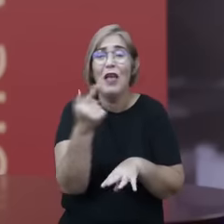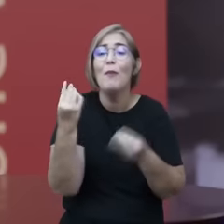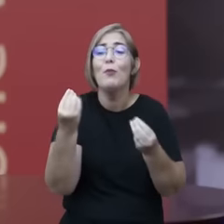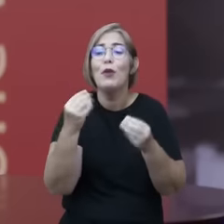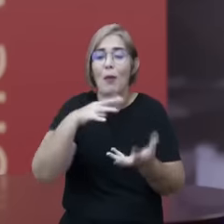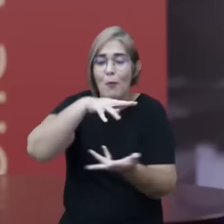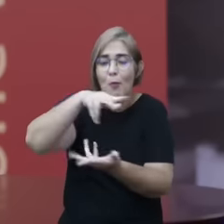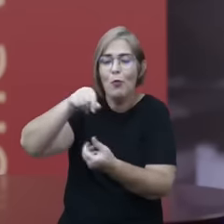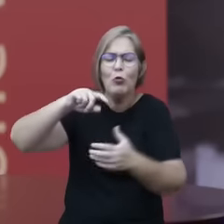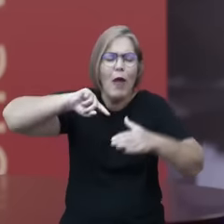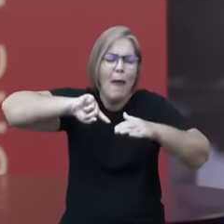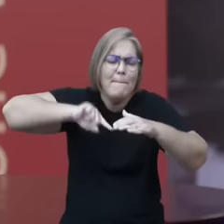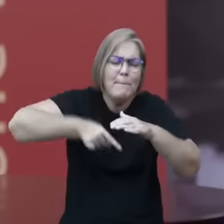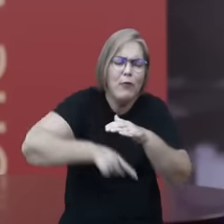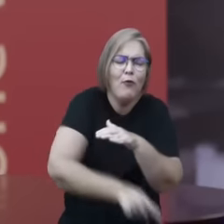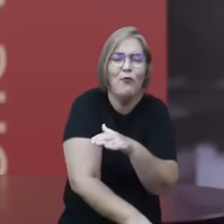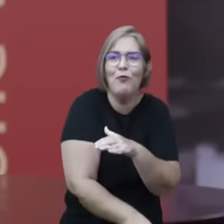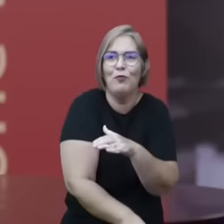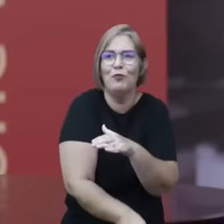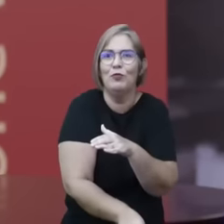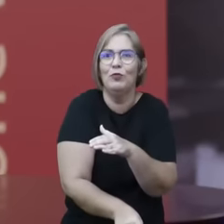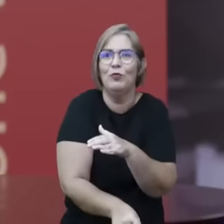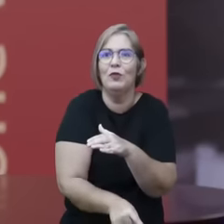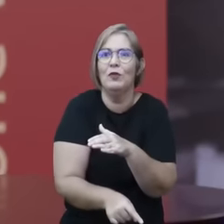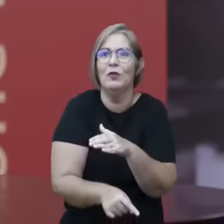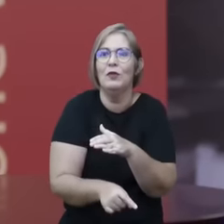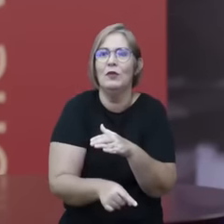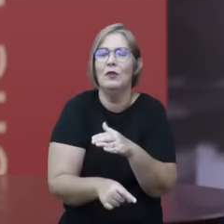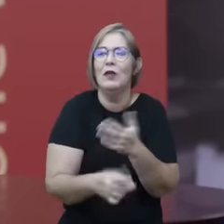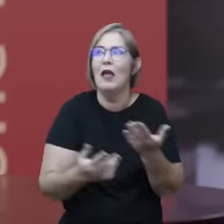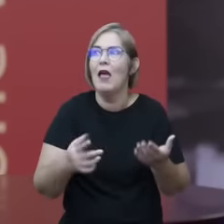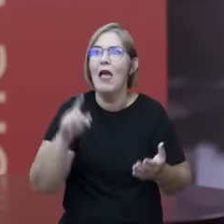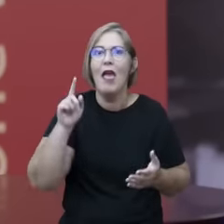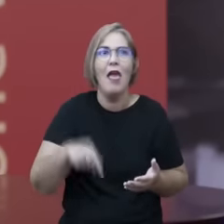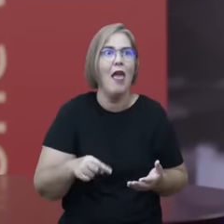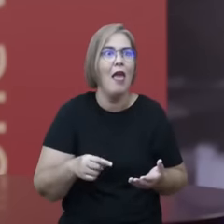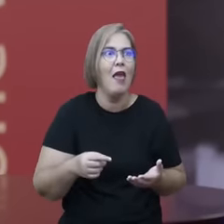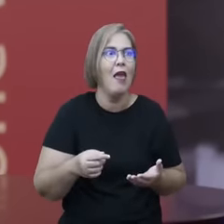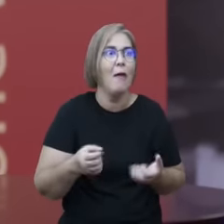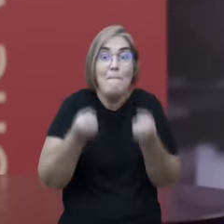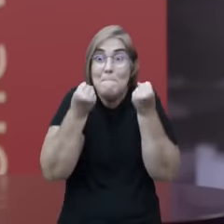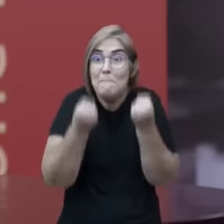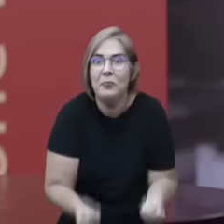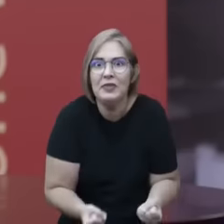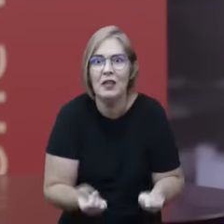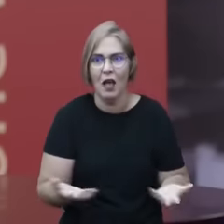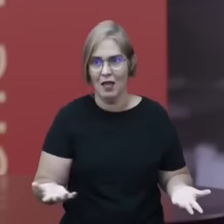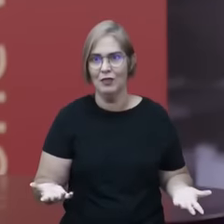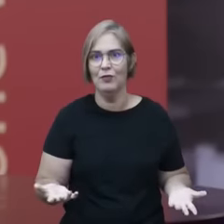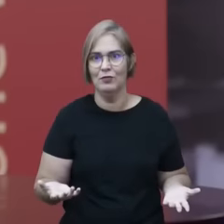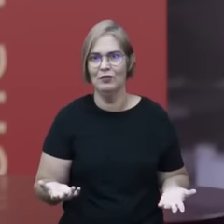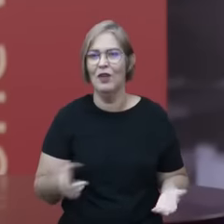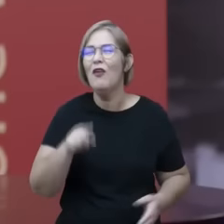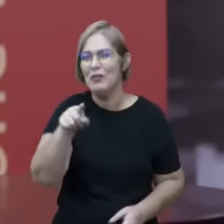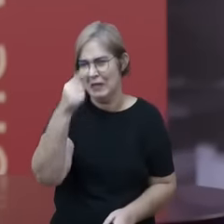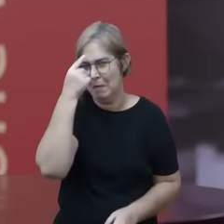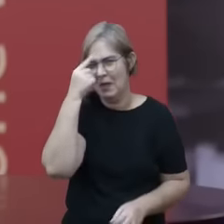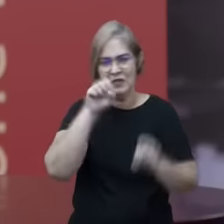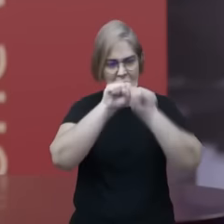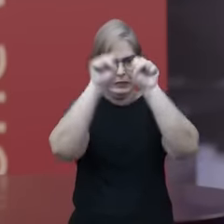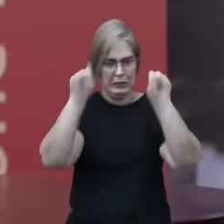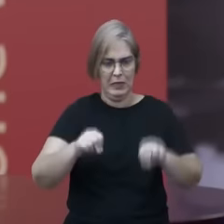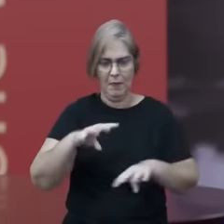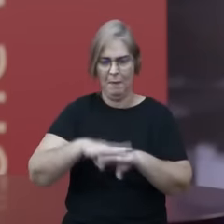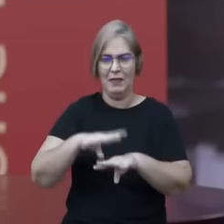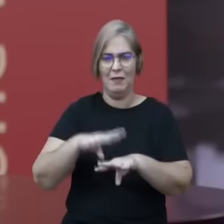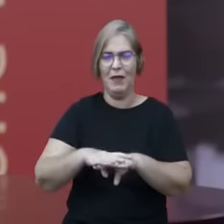tempo é eh reificar o mundo, é transformar o mundo em uma coisa que seria